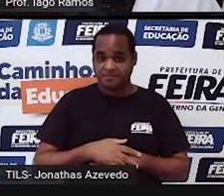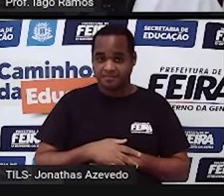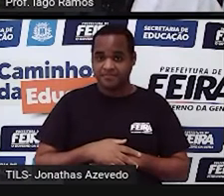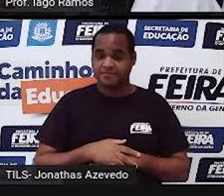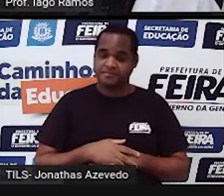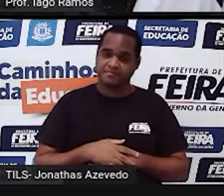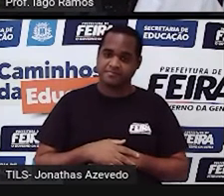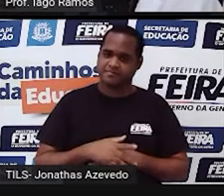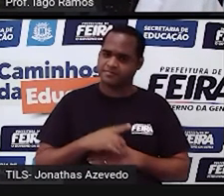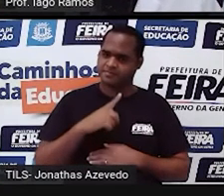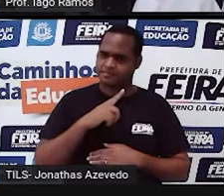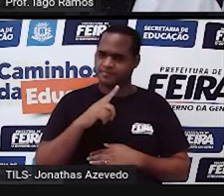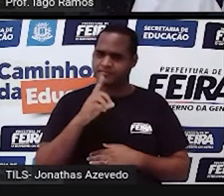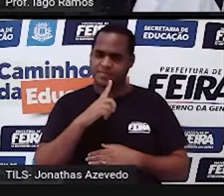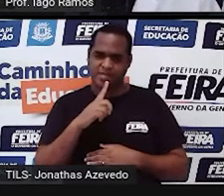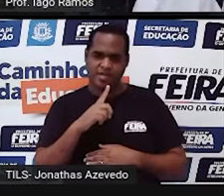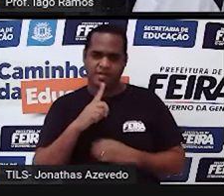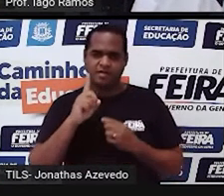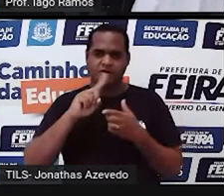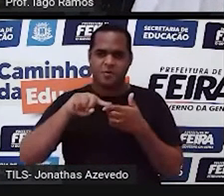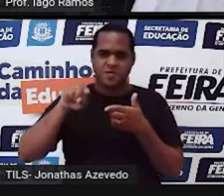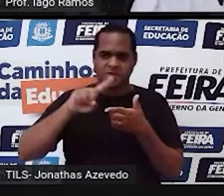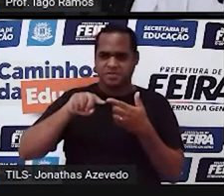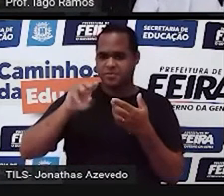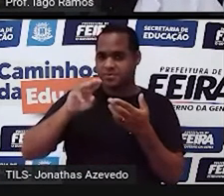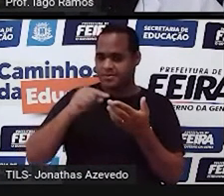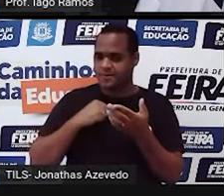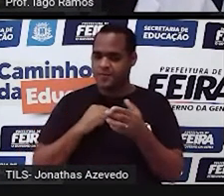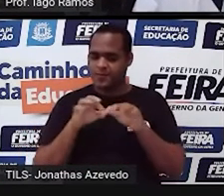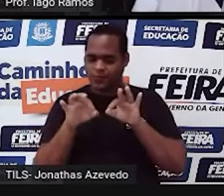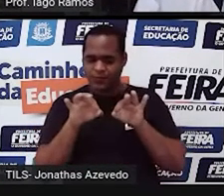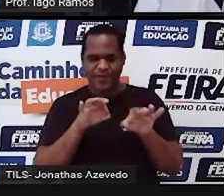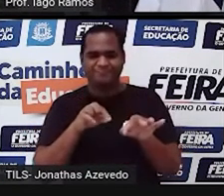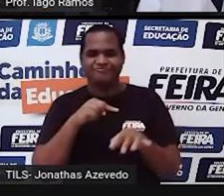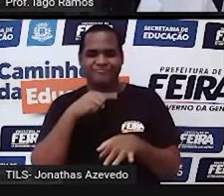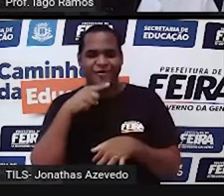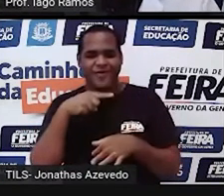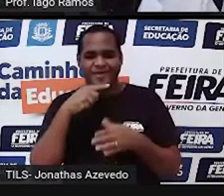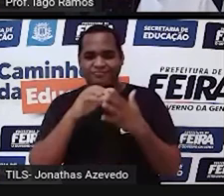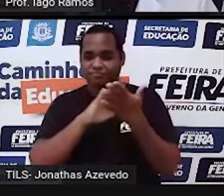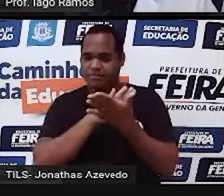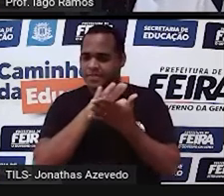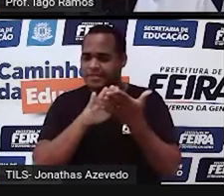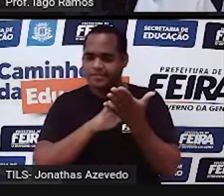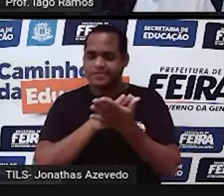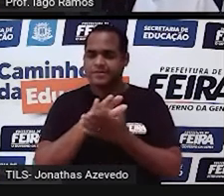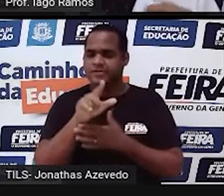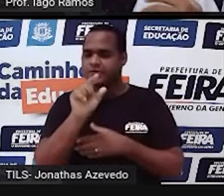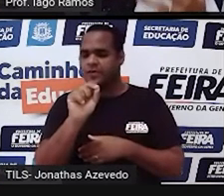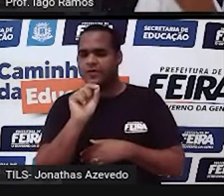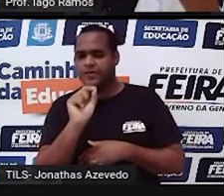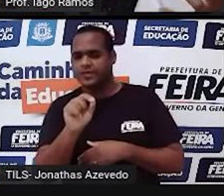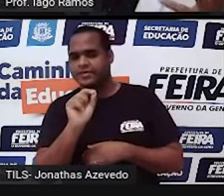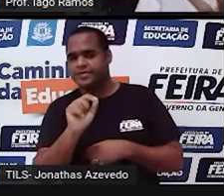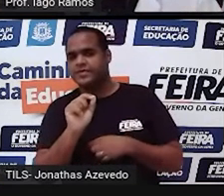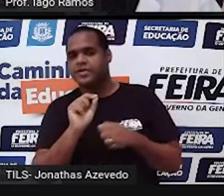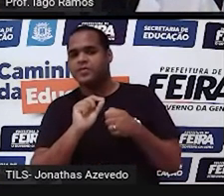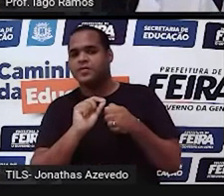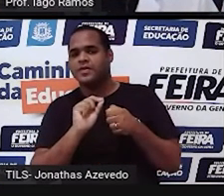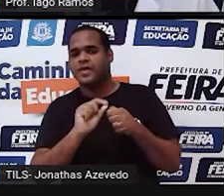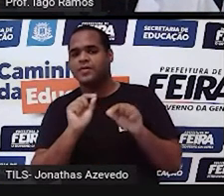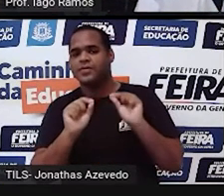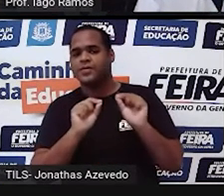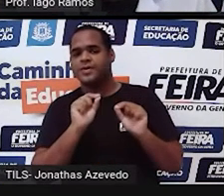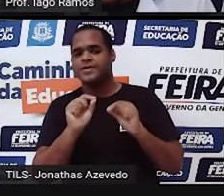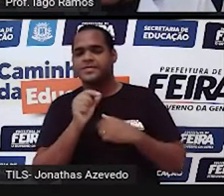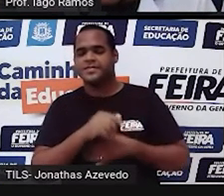Se eu te dou um problema de matemática, só que aí você não consegue resolver esse problema de matemática, o que é que você